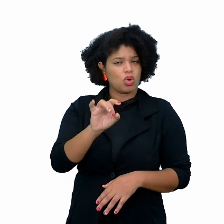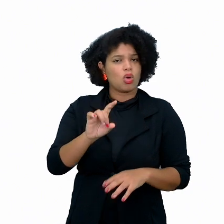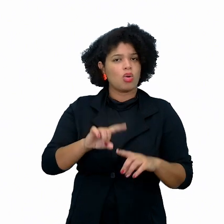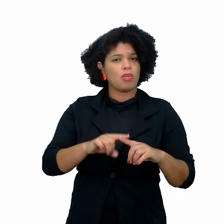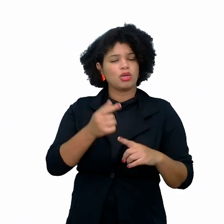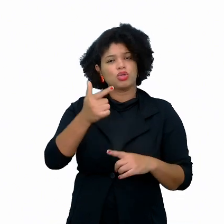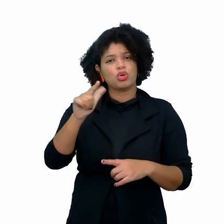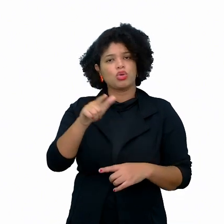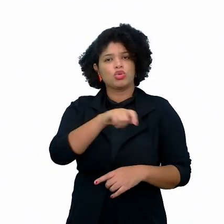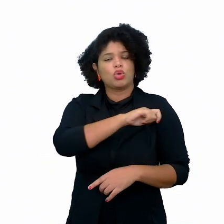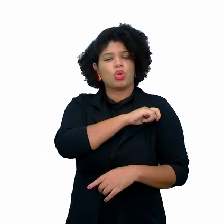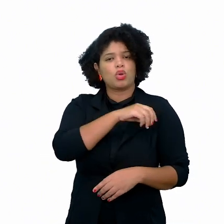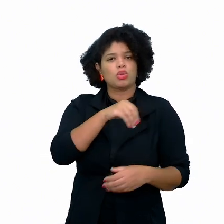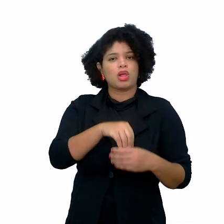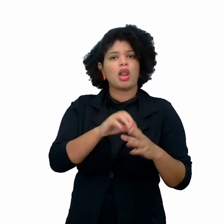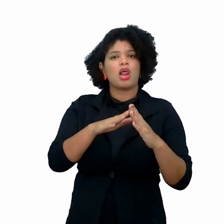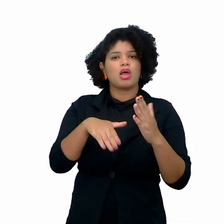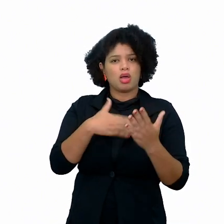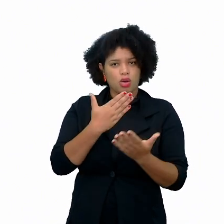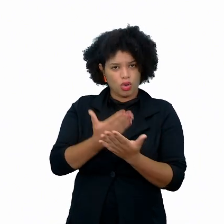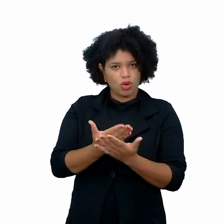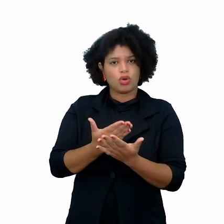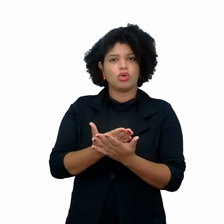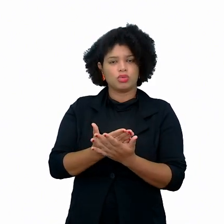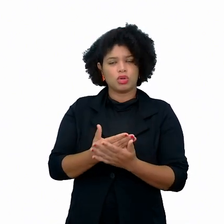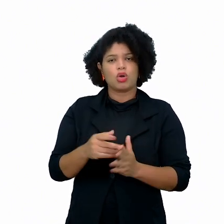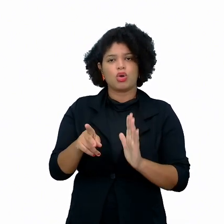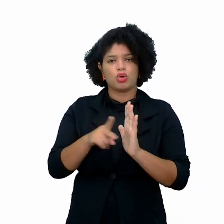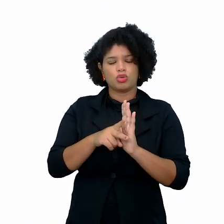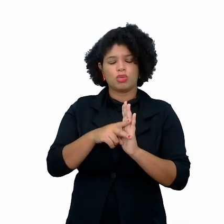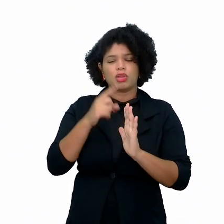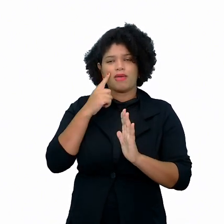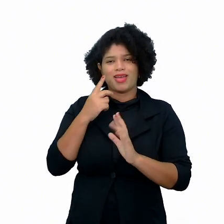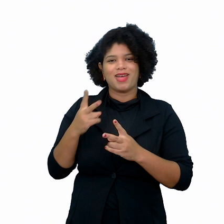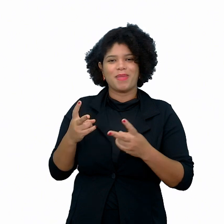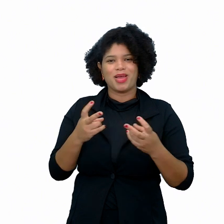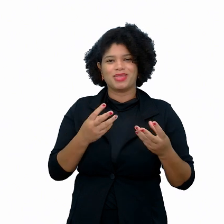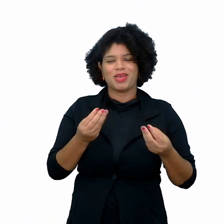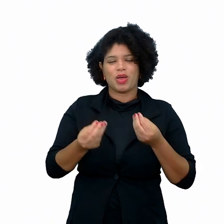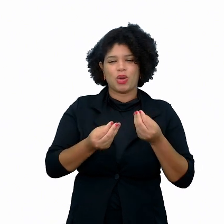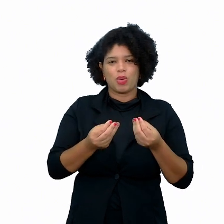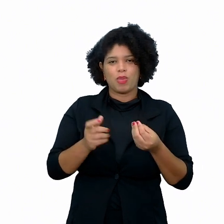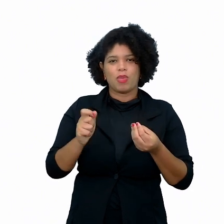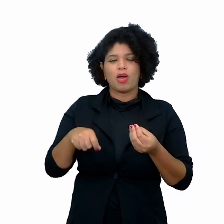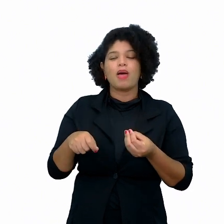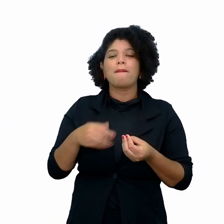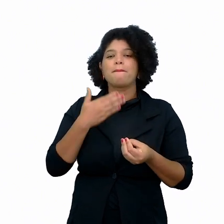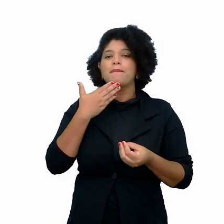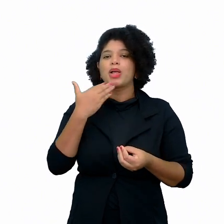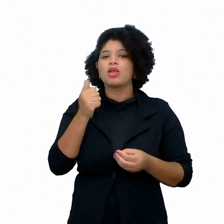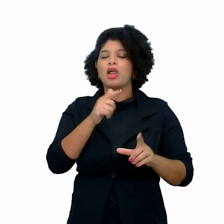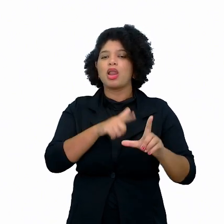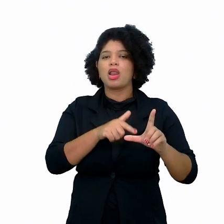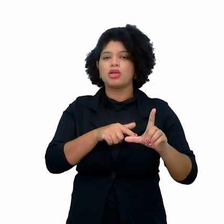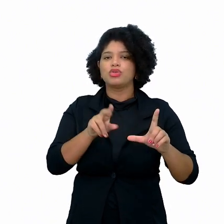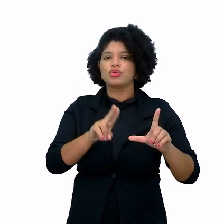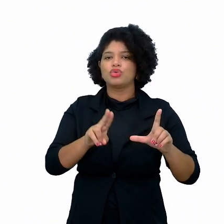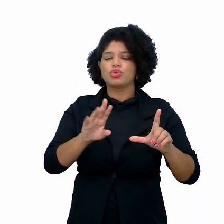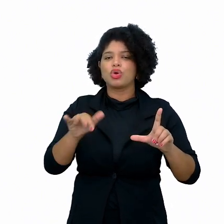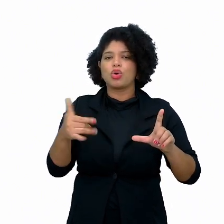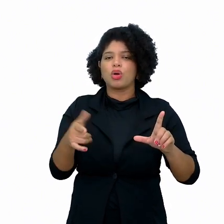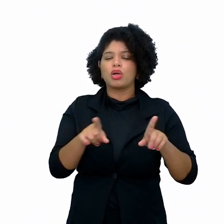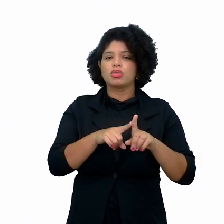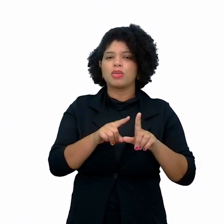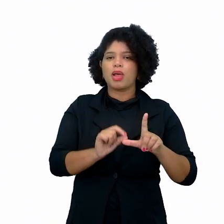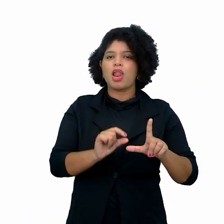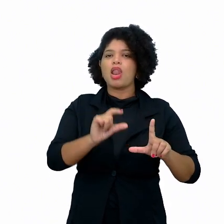outros alunos da escola? A gente precisa levantar tudo isso com eles, né? Então, qual o melhor tipo de letra a ser usado? O